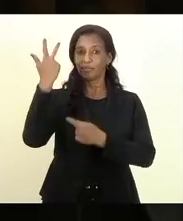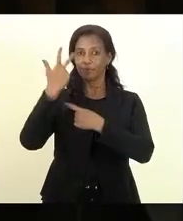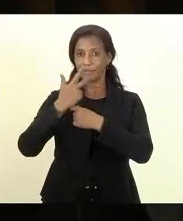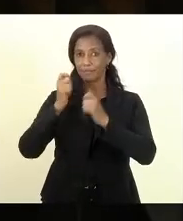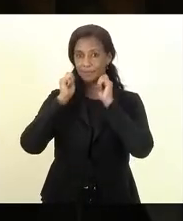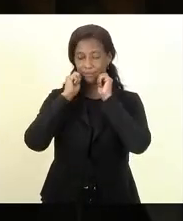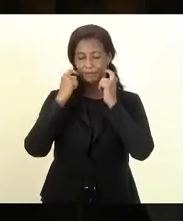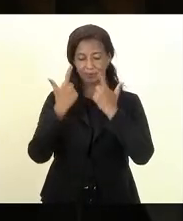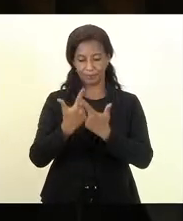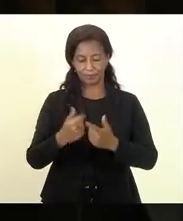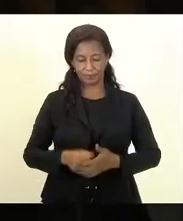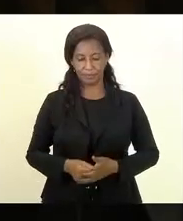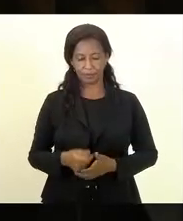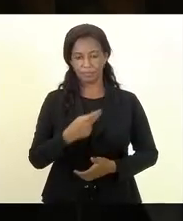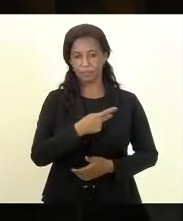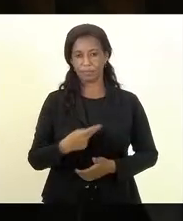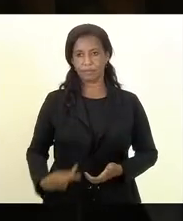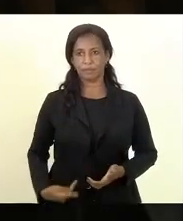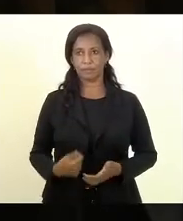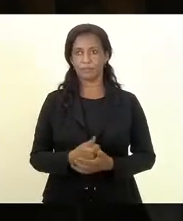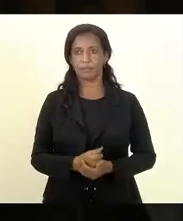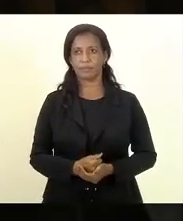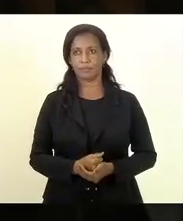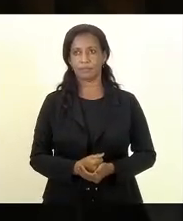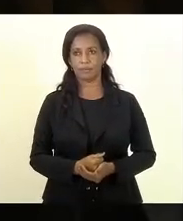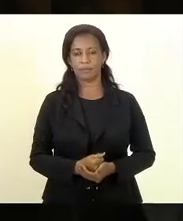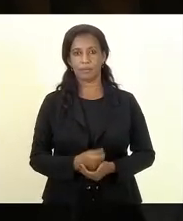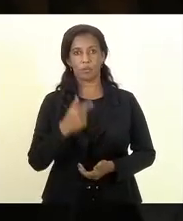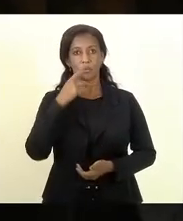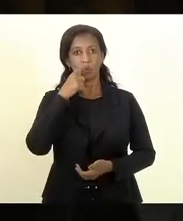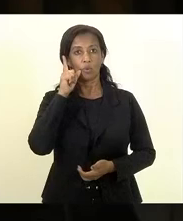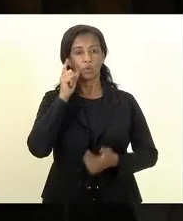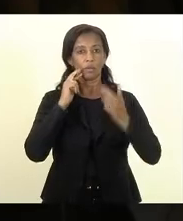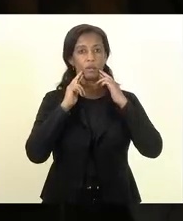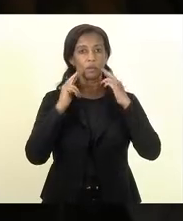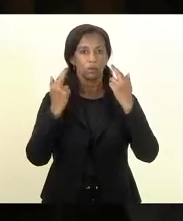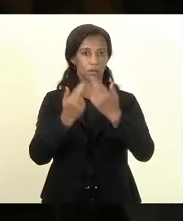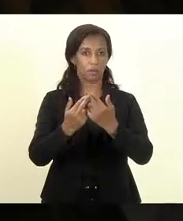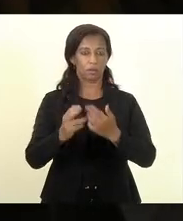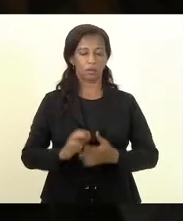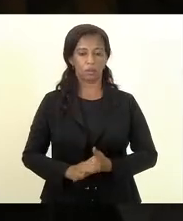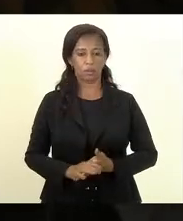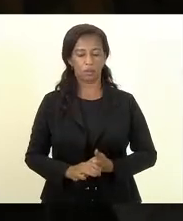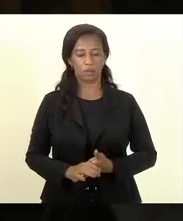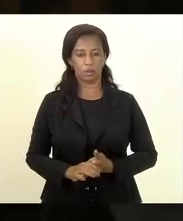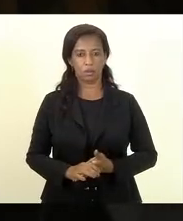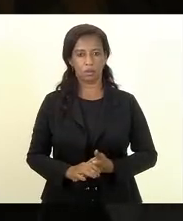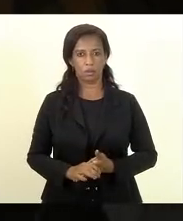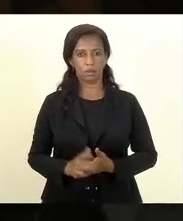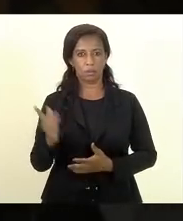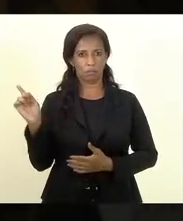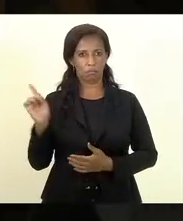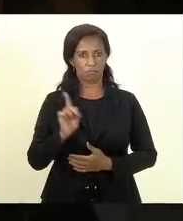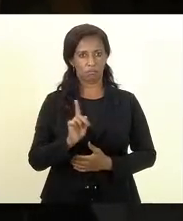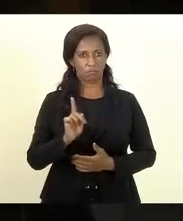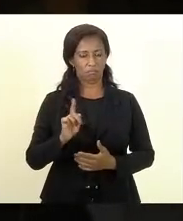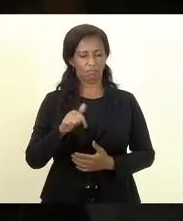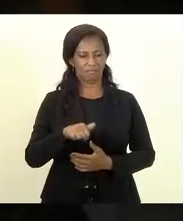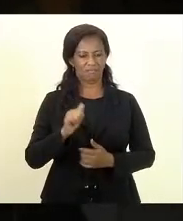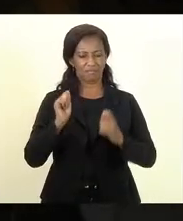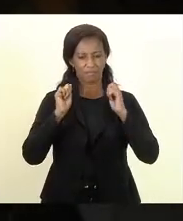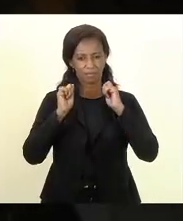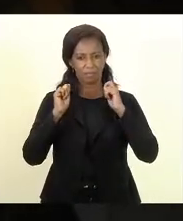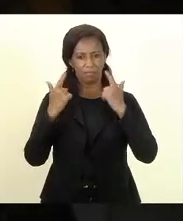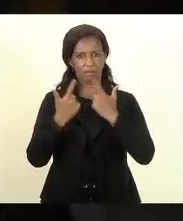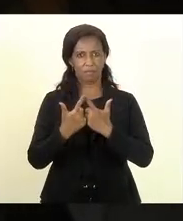Alerj. Presidente, na sessão de ontem, eu trouxe a essa casa